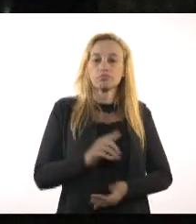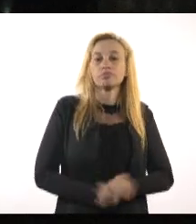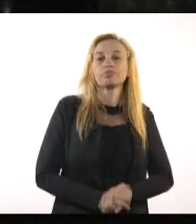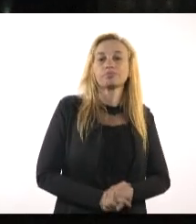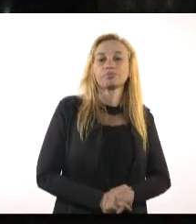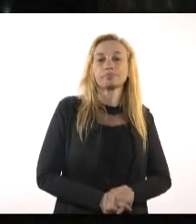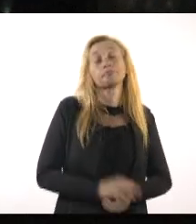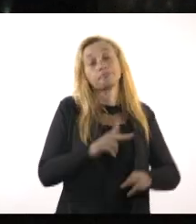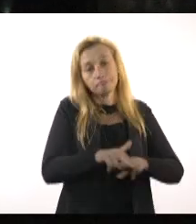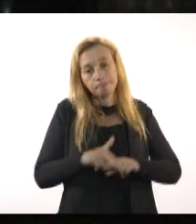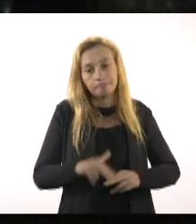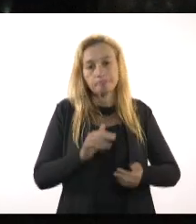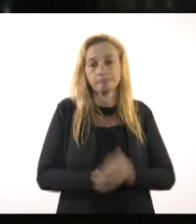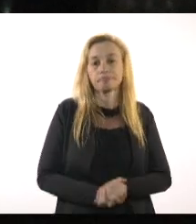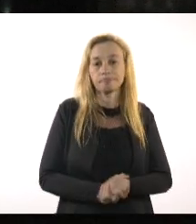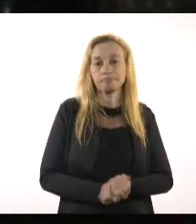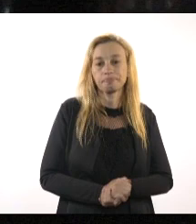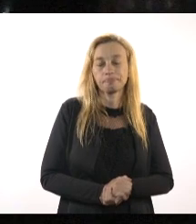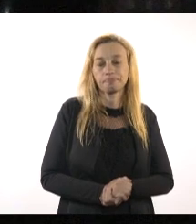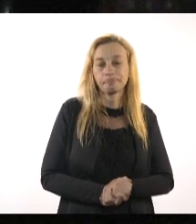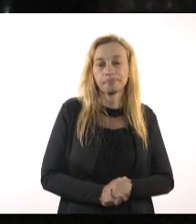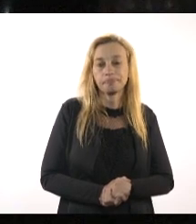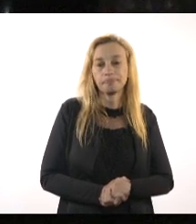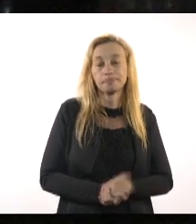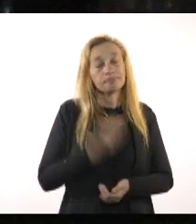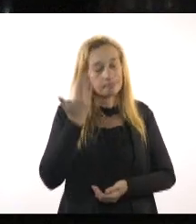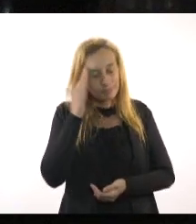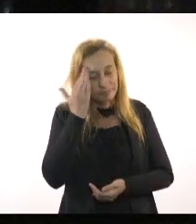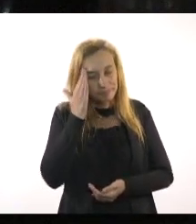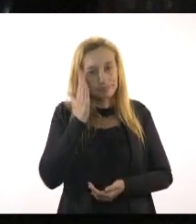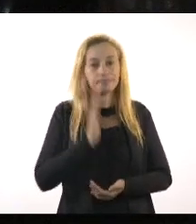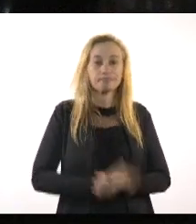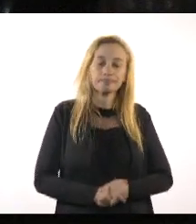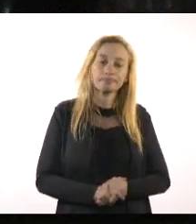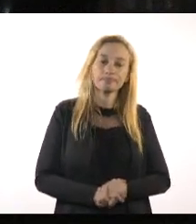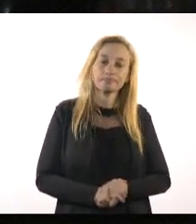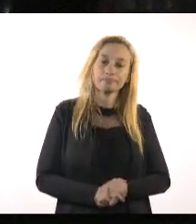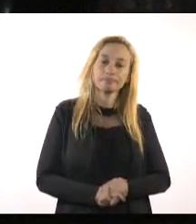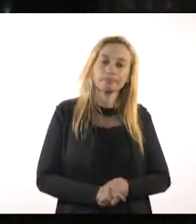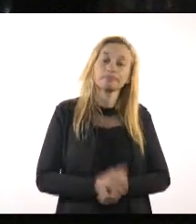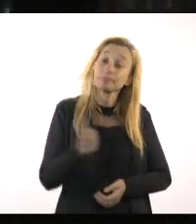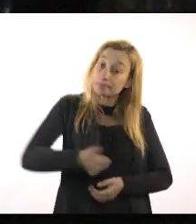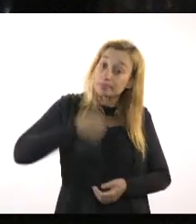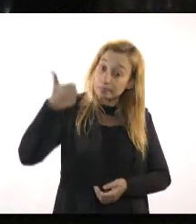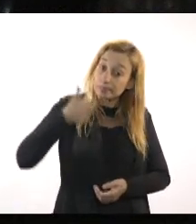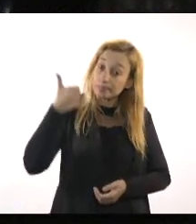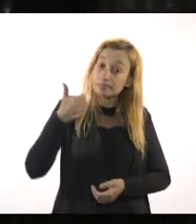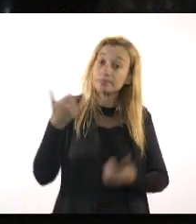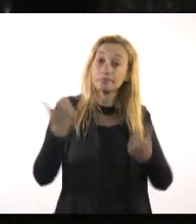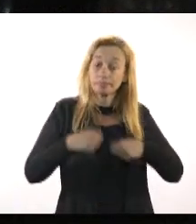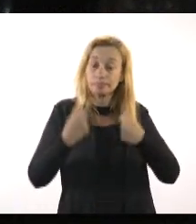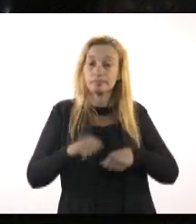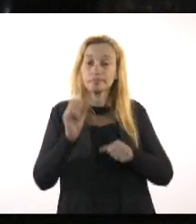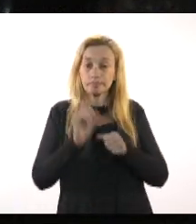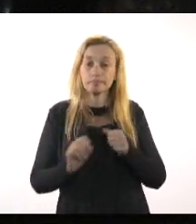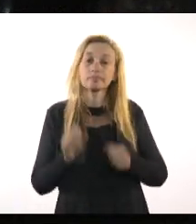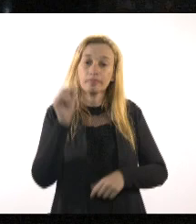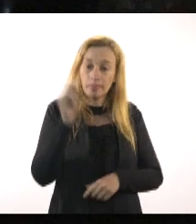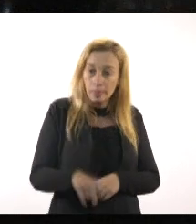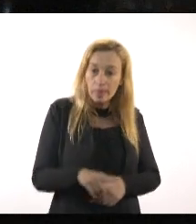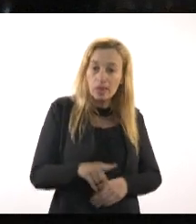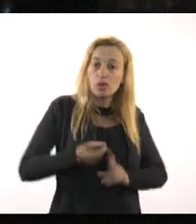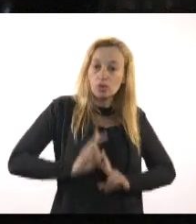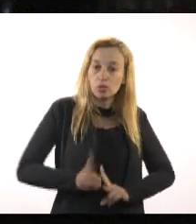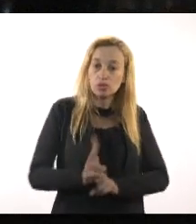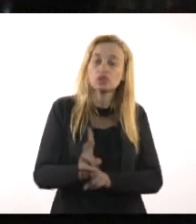E por isso eu entendo, né, que o melhor que temos que fazer é